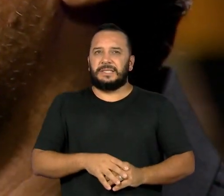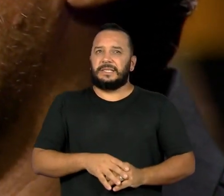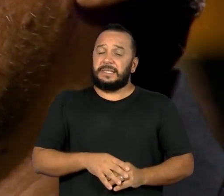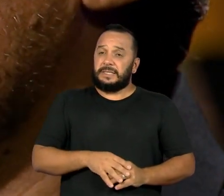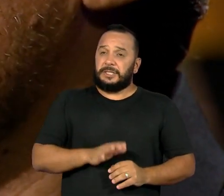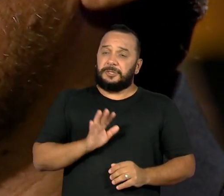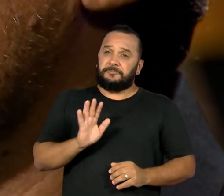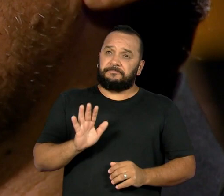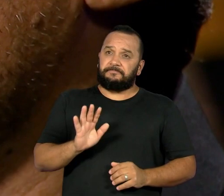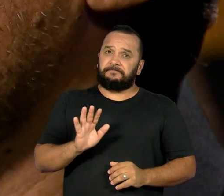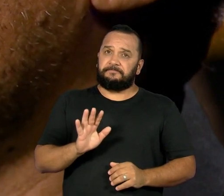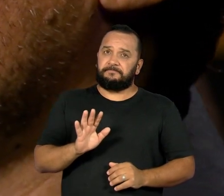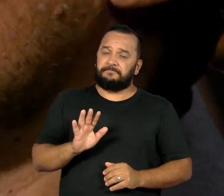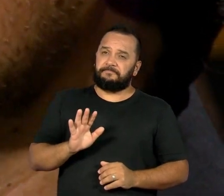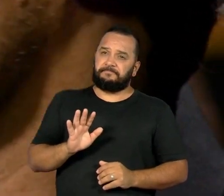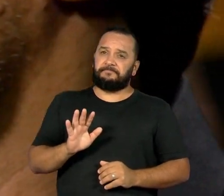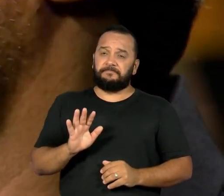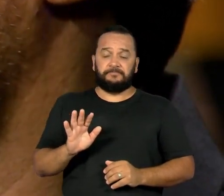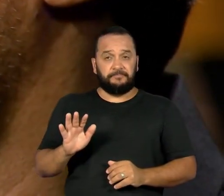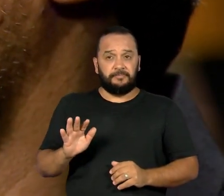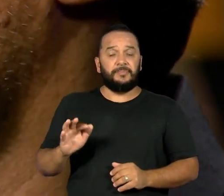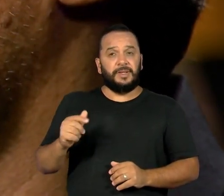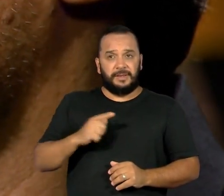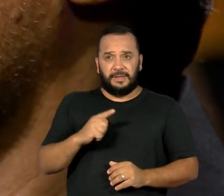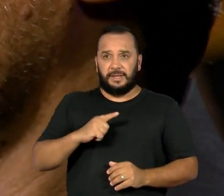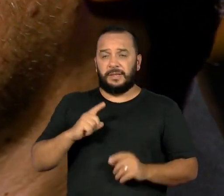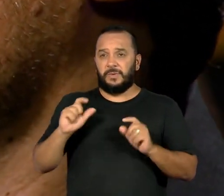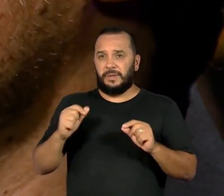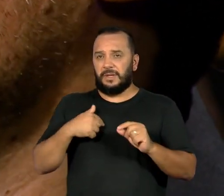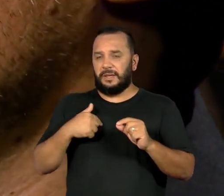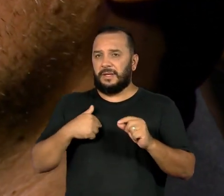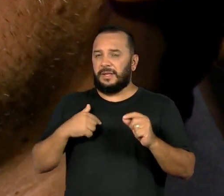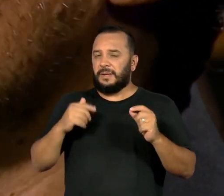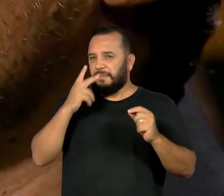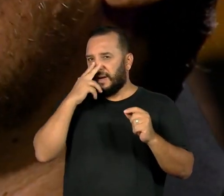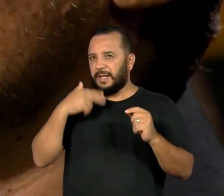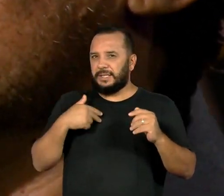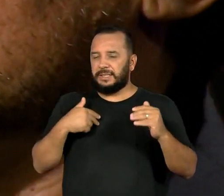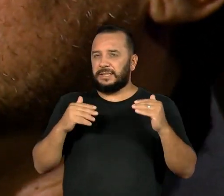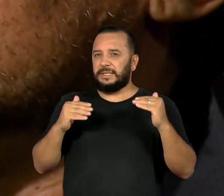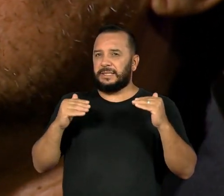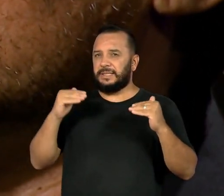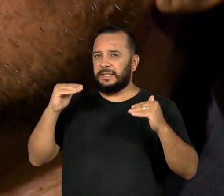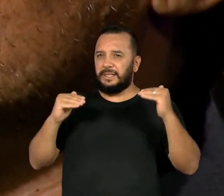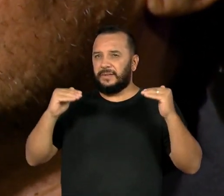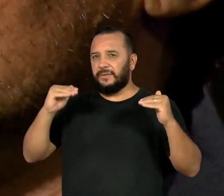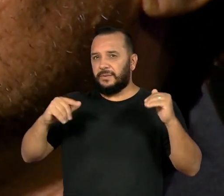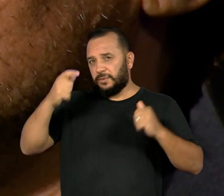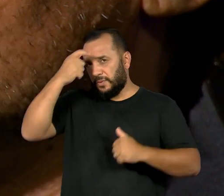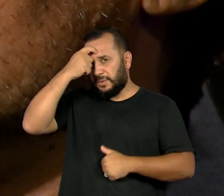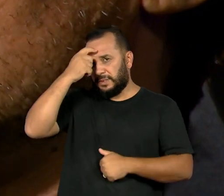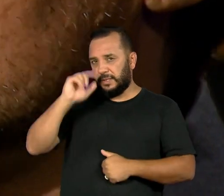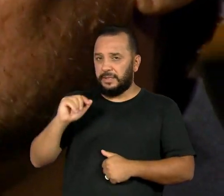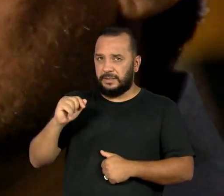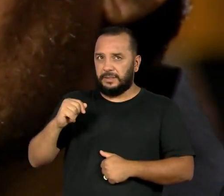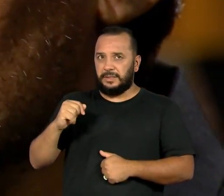Tem alguns níveis dessa, vamos dizer, tomada de consciência. Num primeiro nível, a hora que eles foram